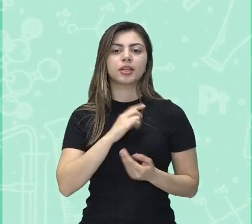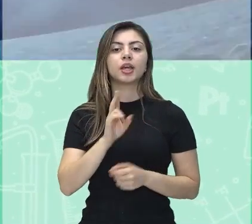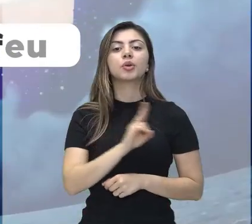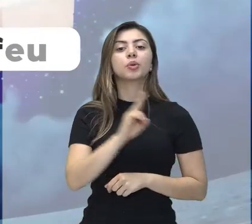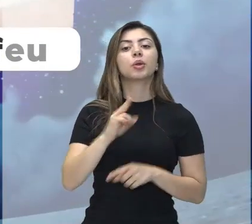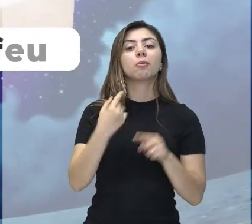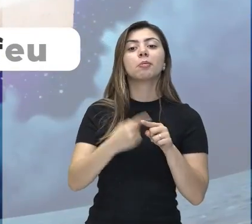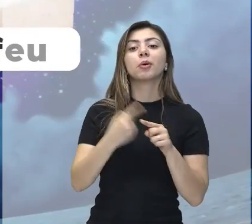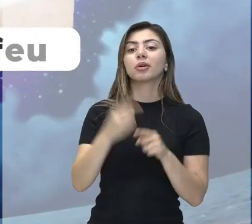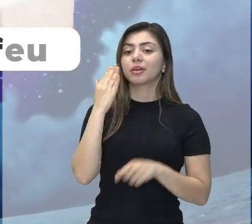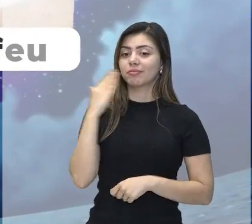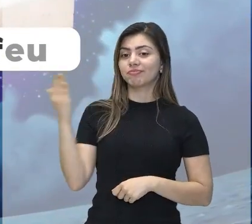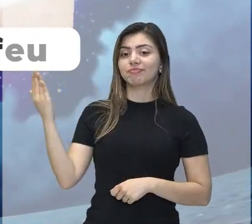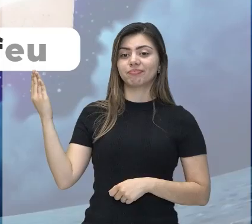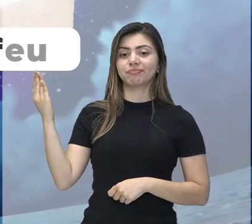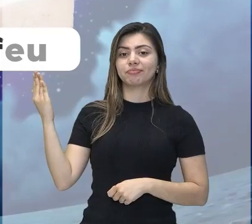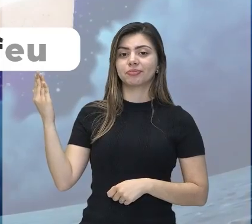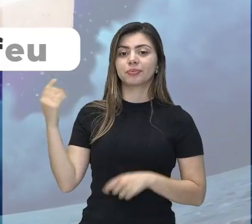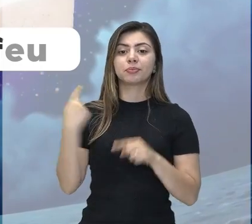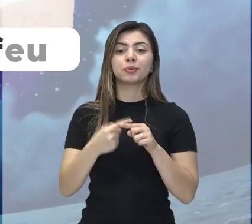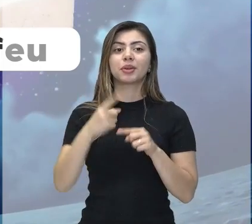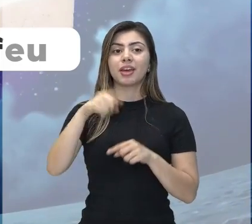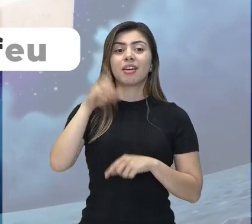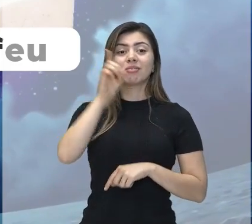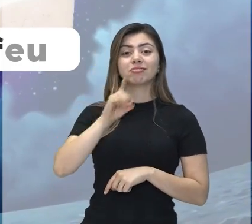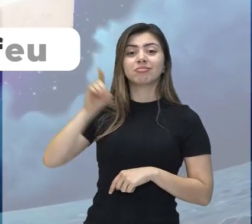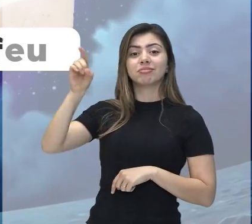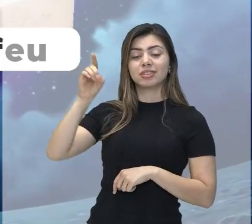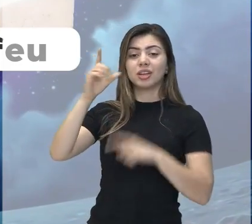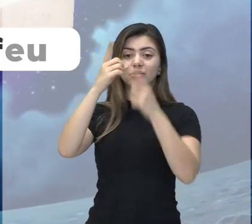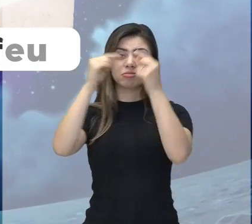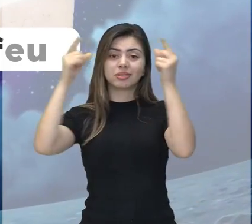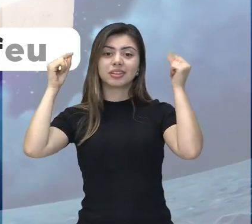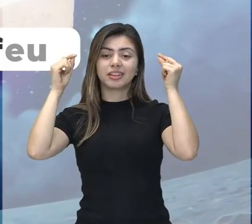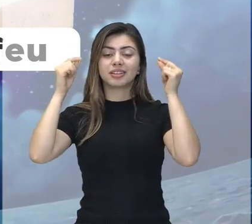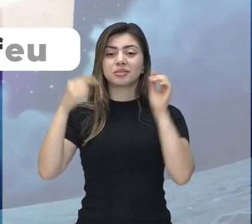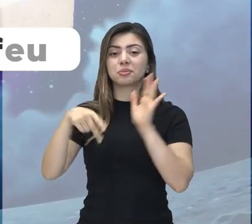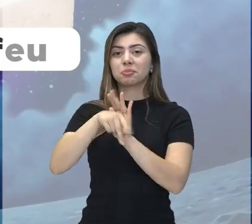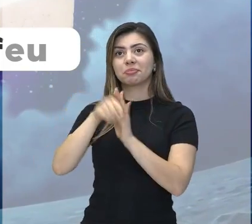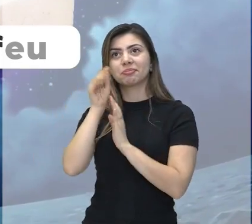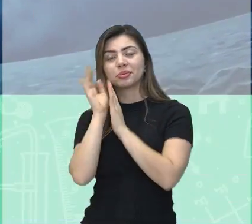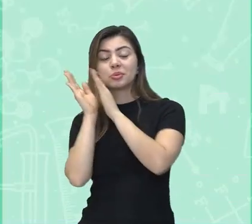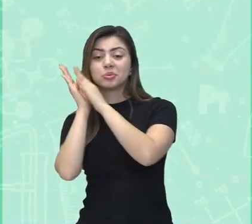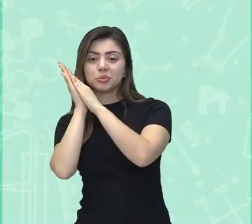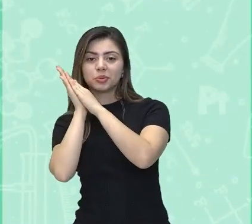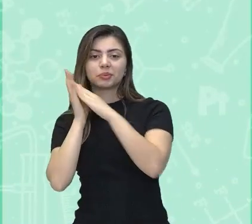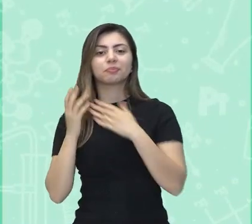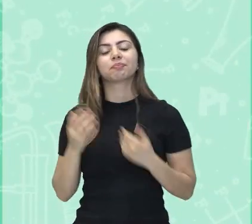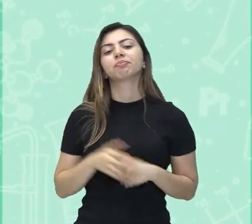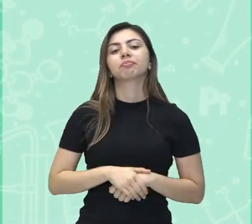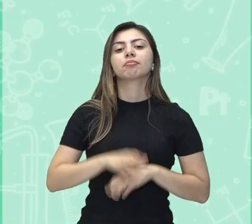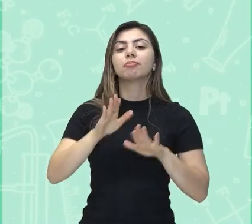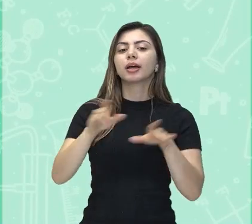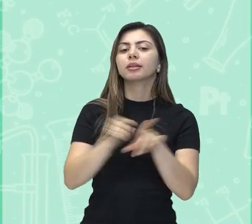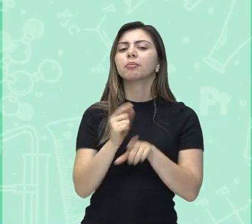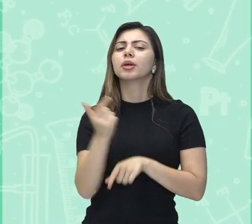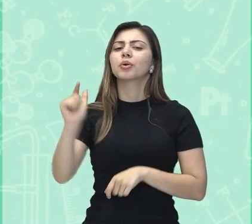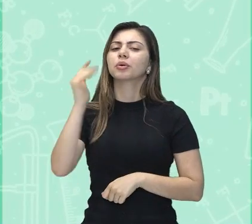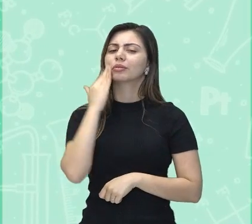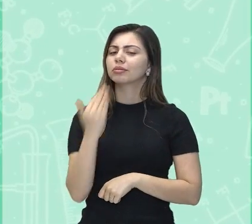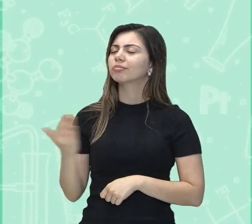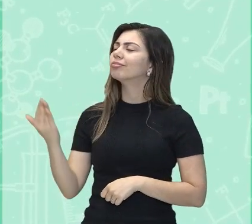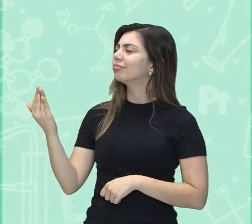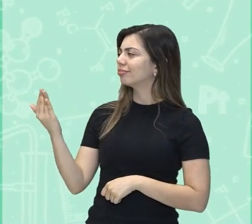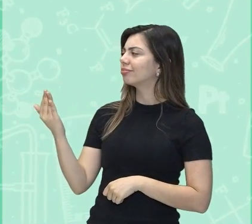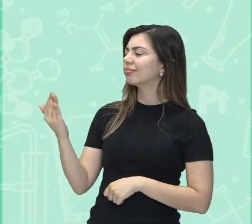de Morfeu, o deus grego dos sonhos. E o ácido